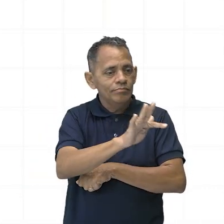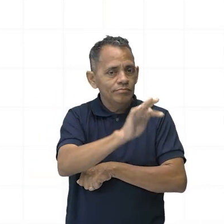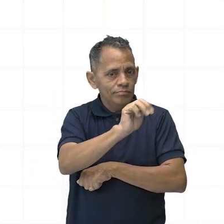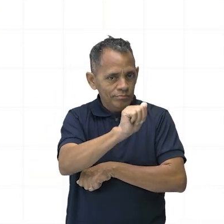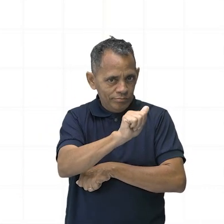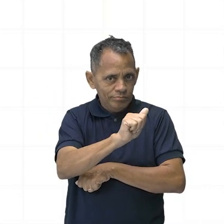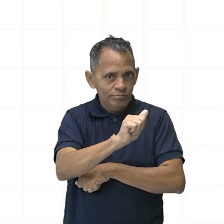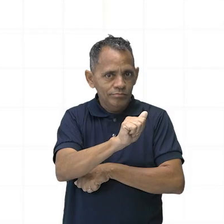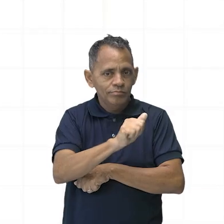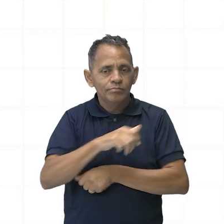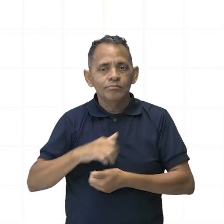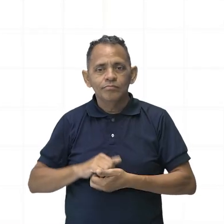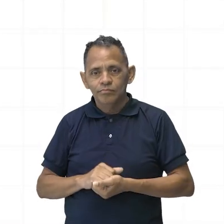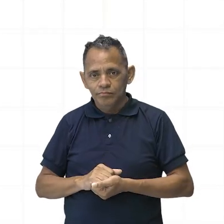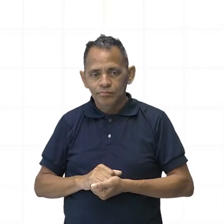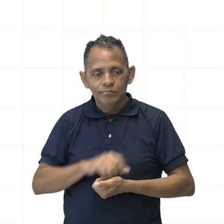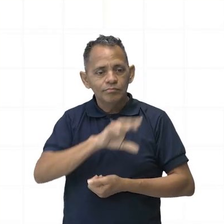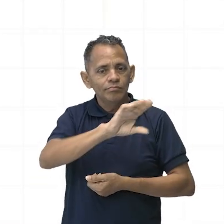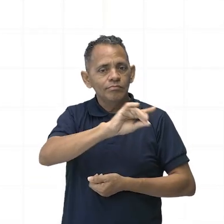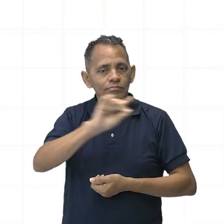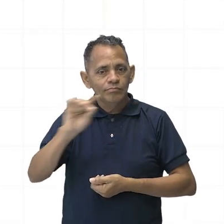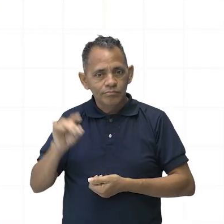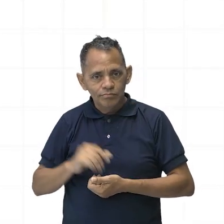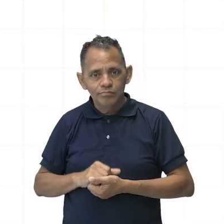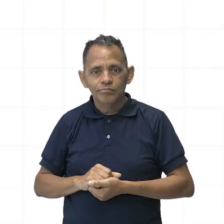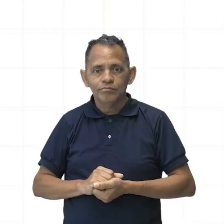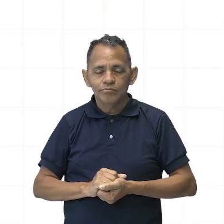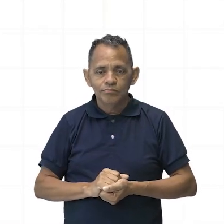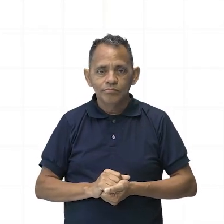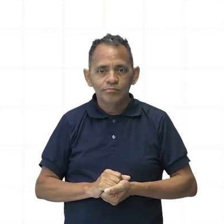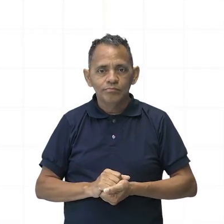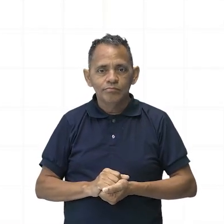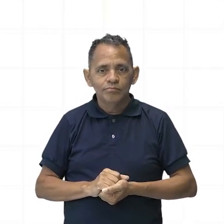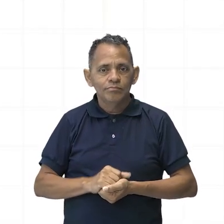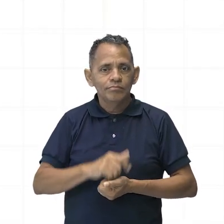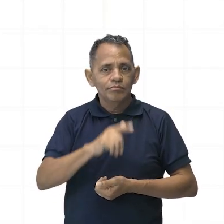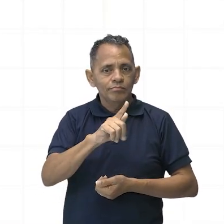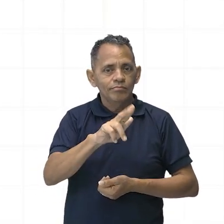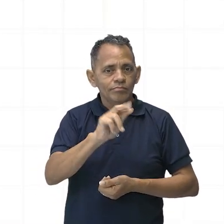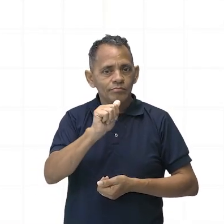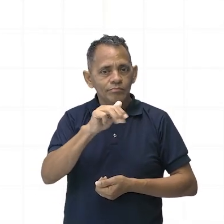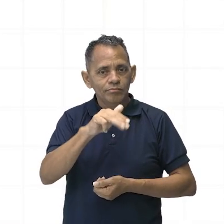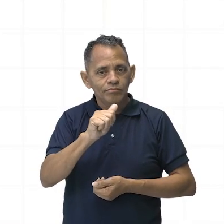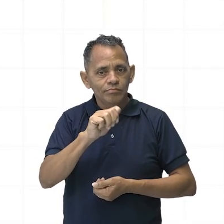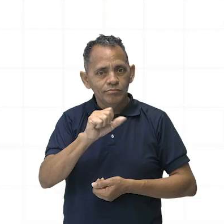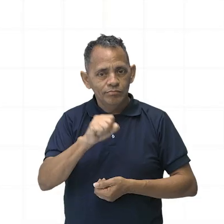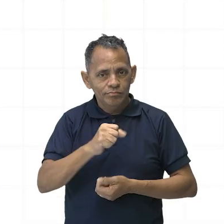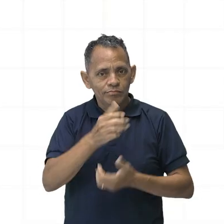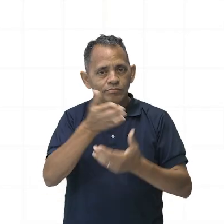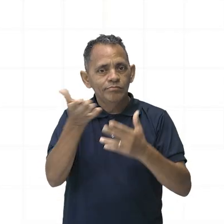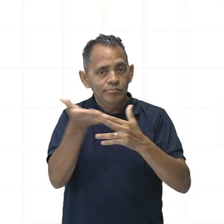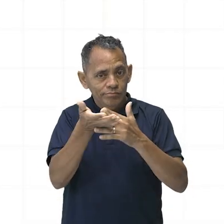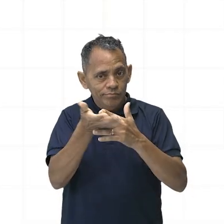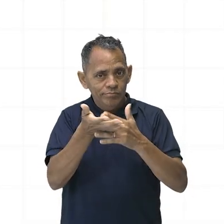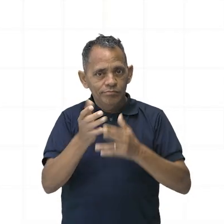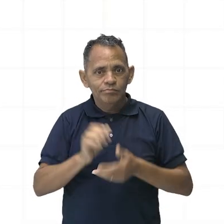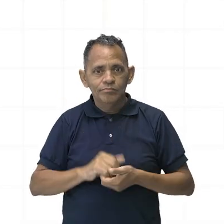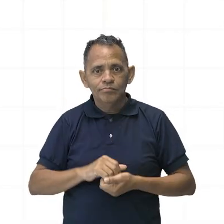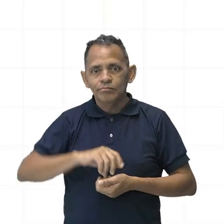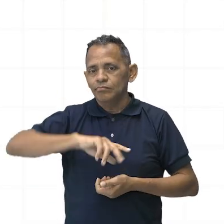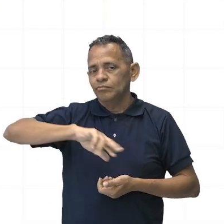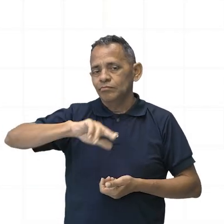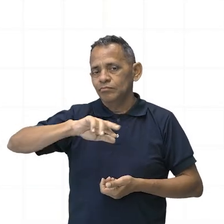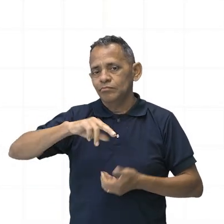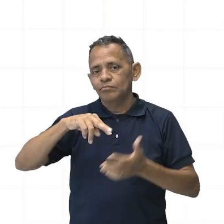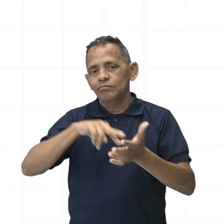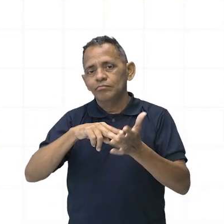as frequências absolutas de cada um dessas gramas, né? Desse intervalo